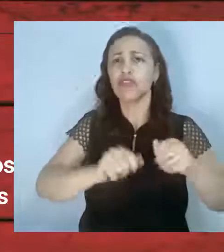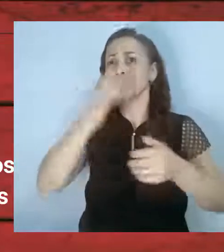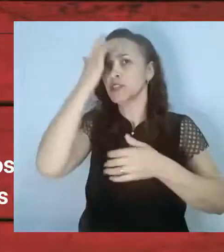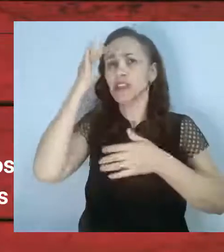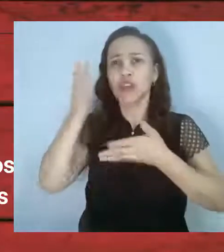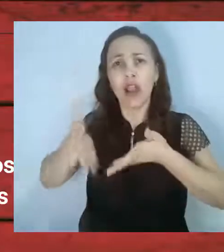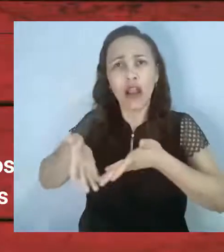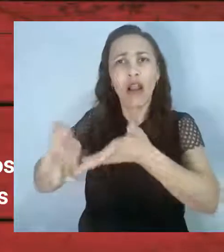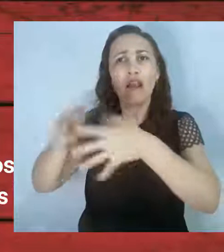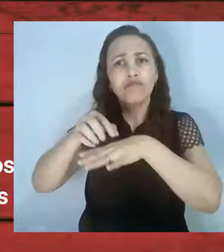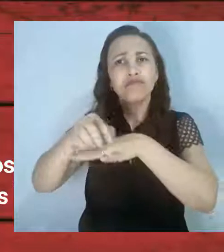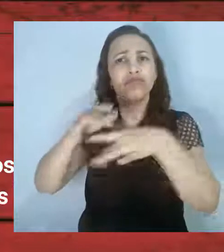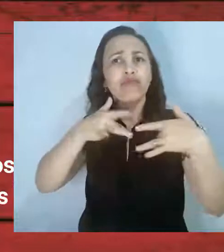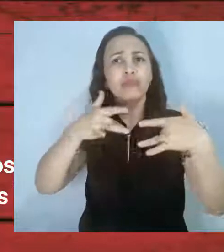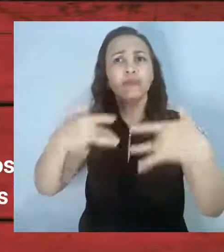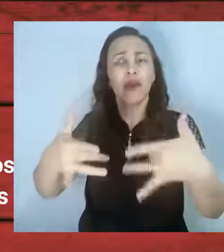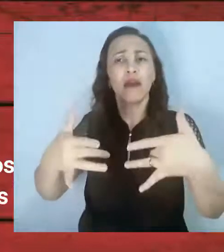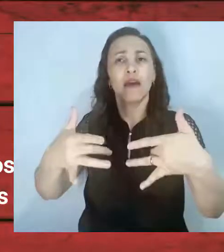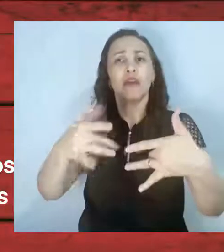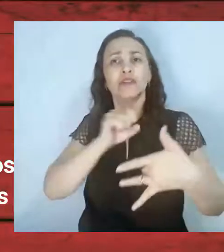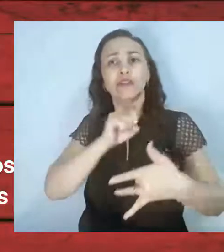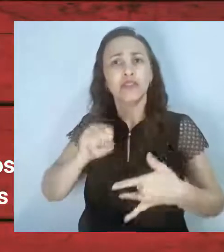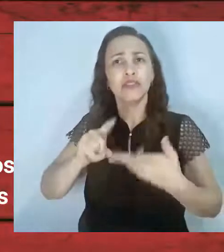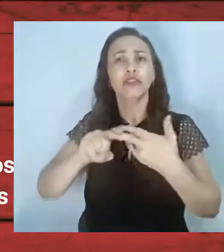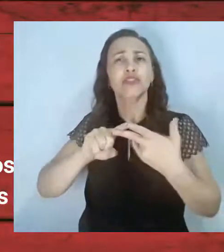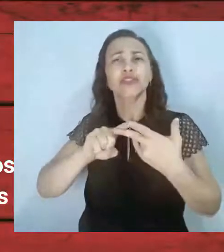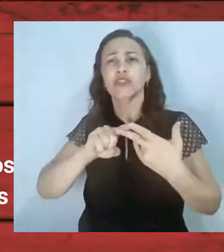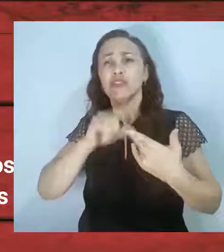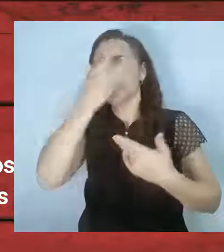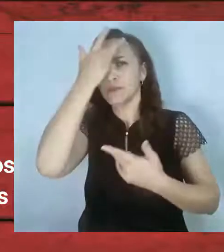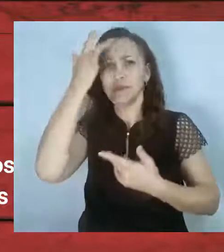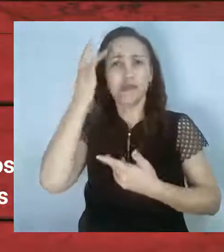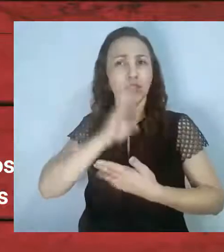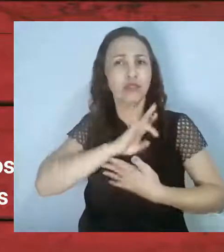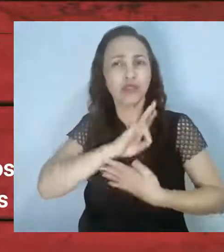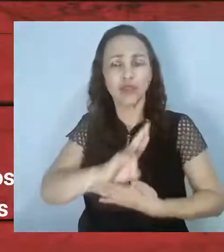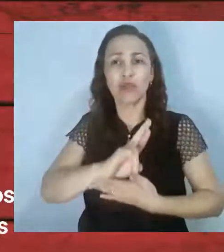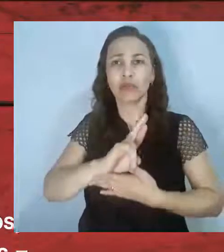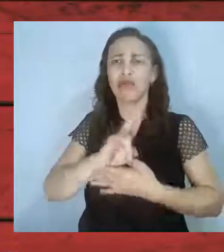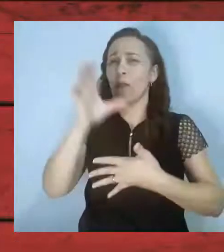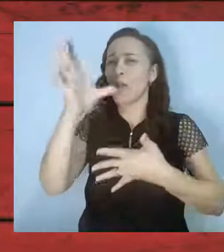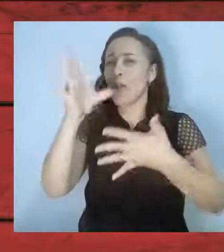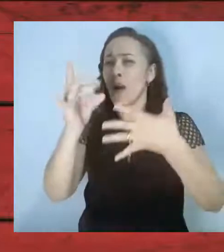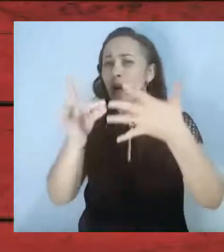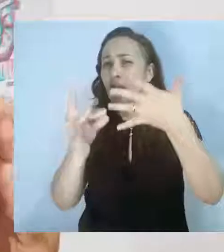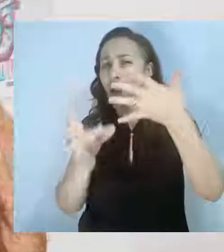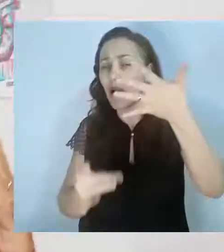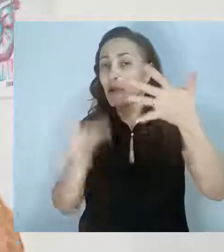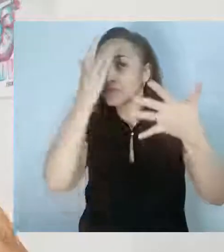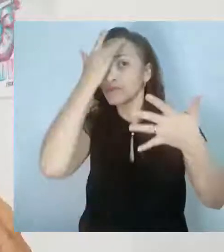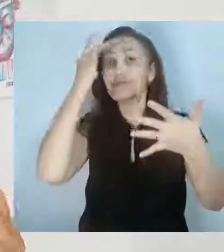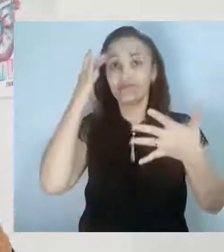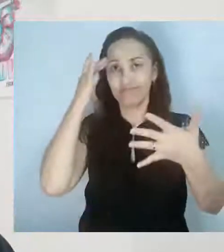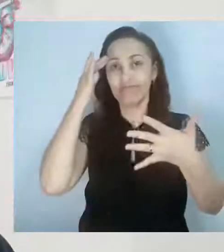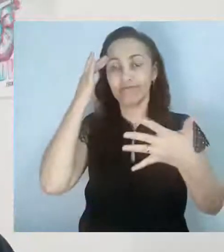transportadores, voluntários, sacerdotes, religiosos e muitos, mas muitos outros que compreenderam que